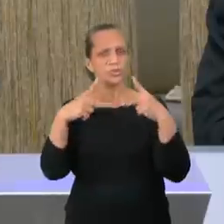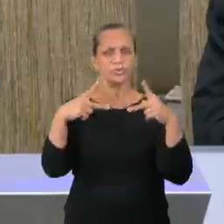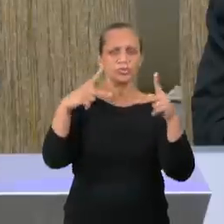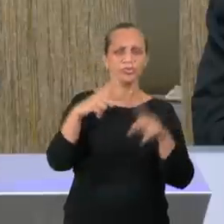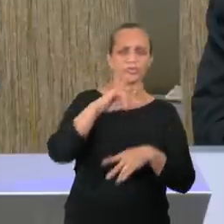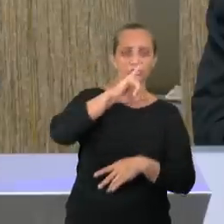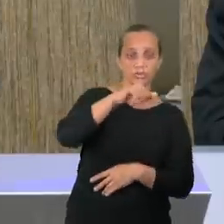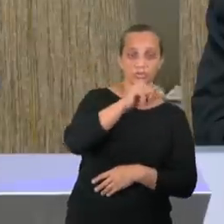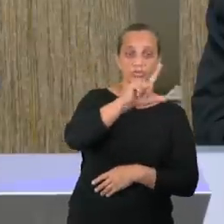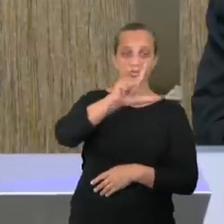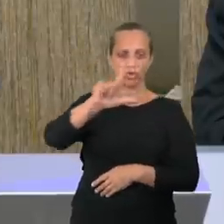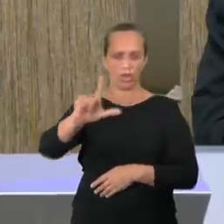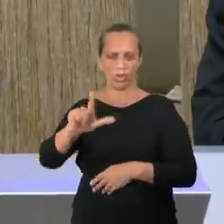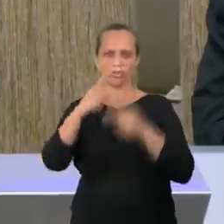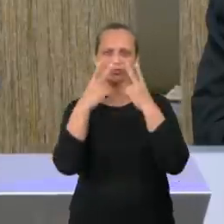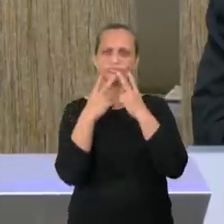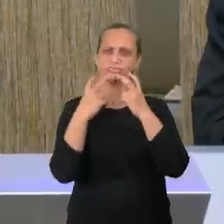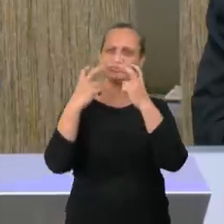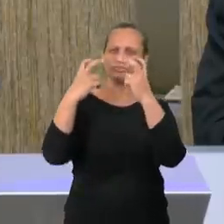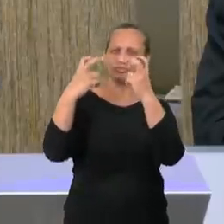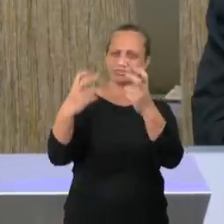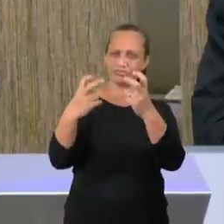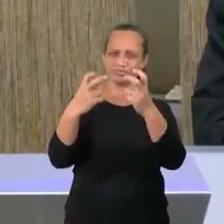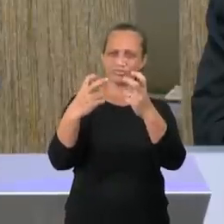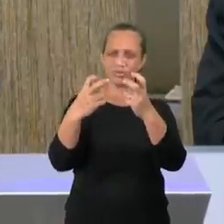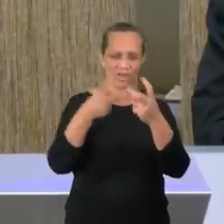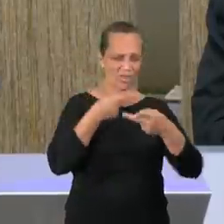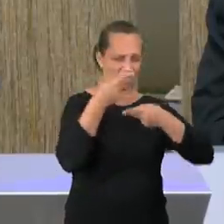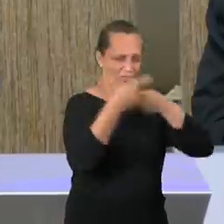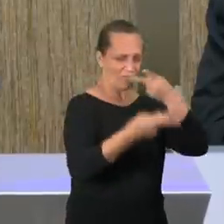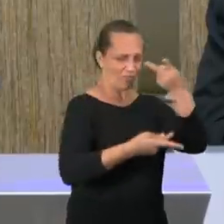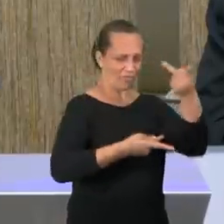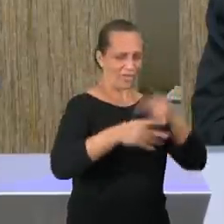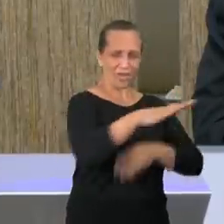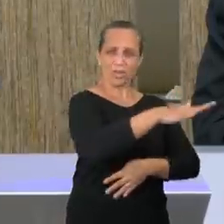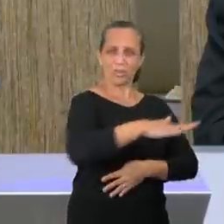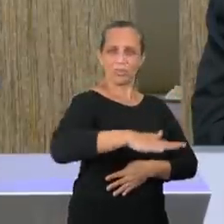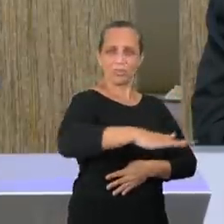aquele grito que aquele povo já não estava